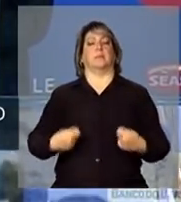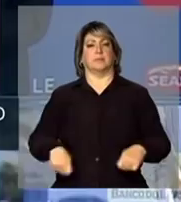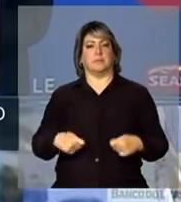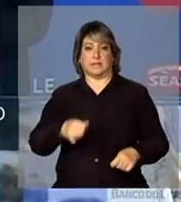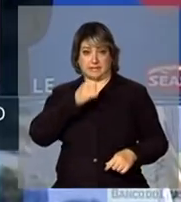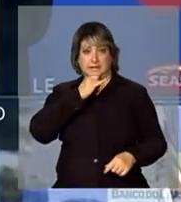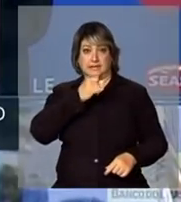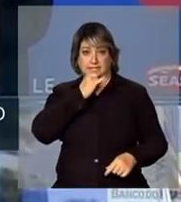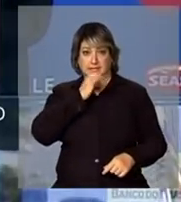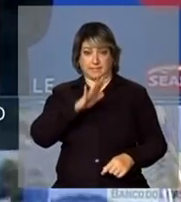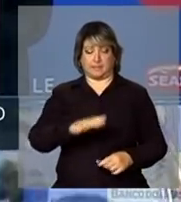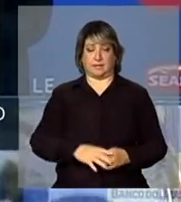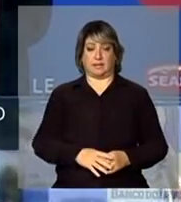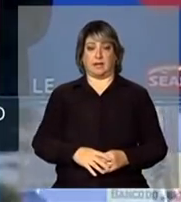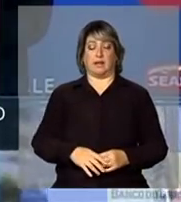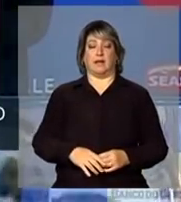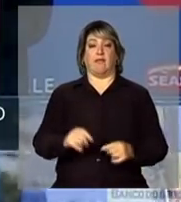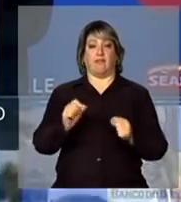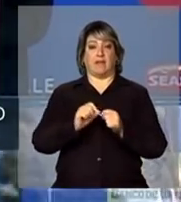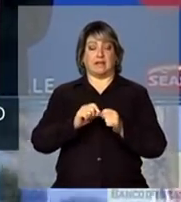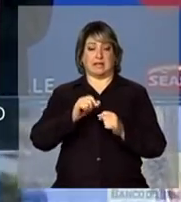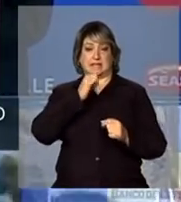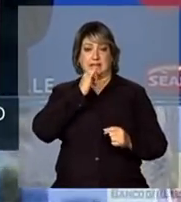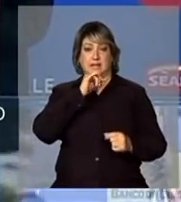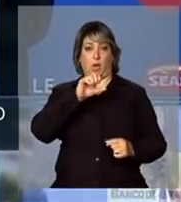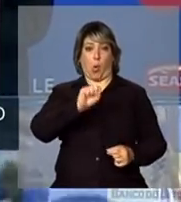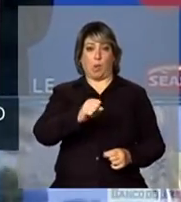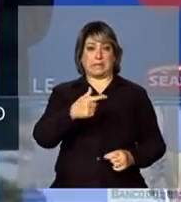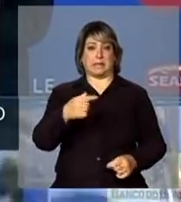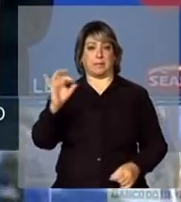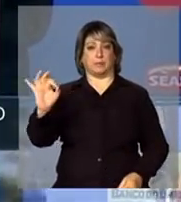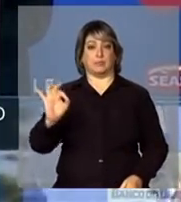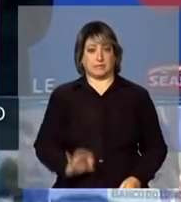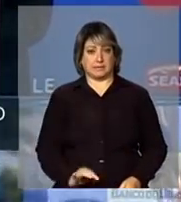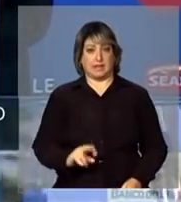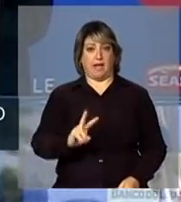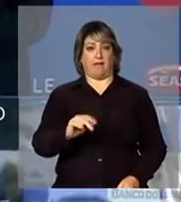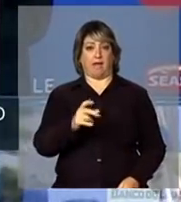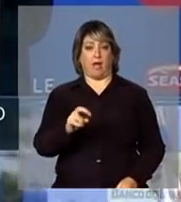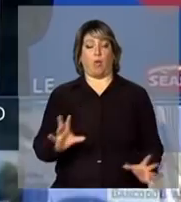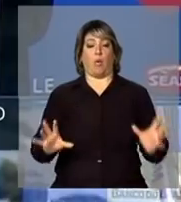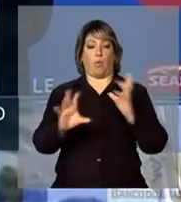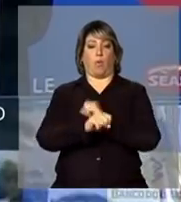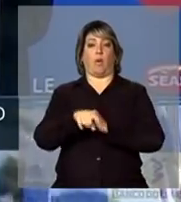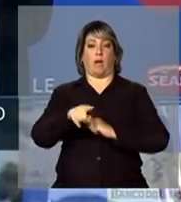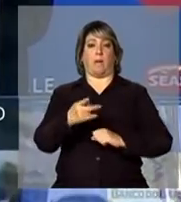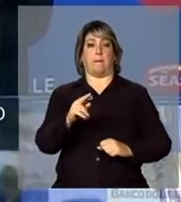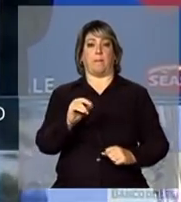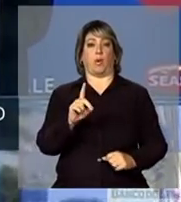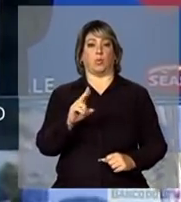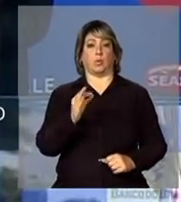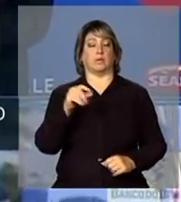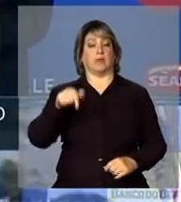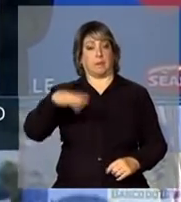Por exemplo, para produzir 87% do valor da produção, aqui no Brasil